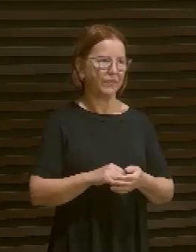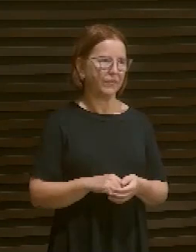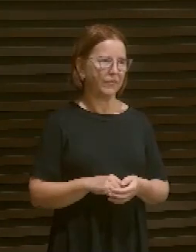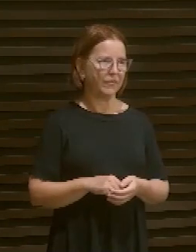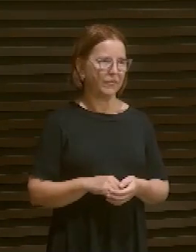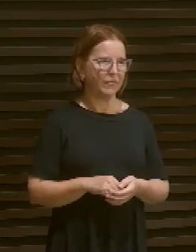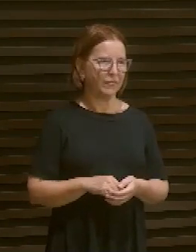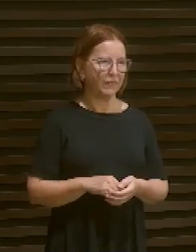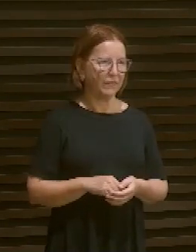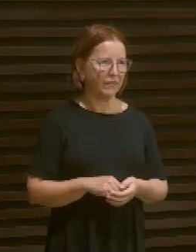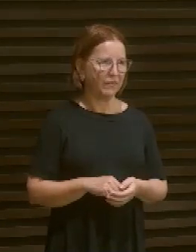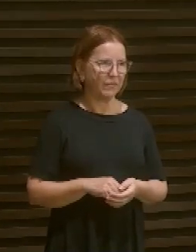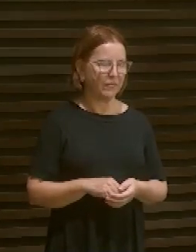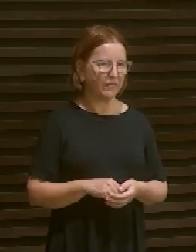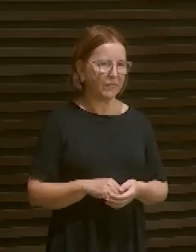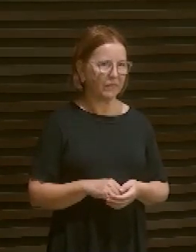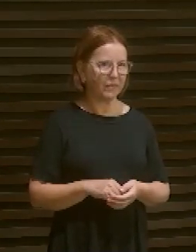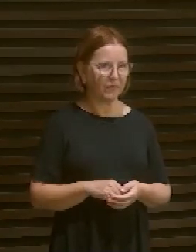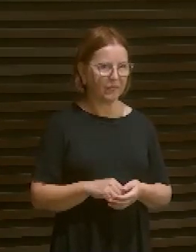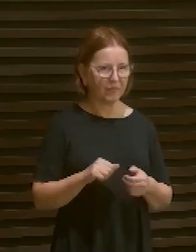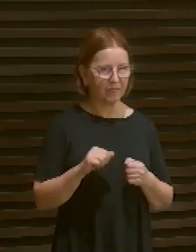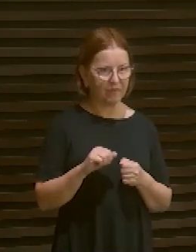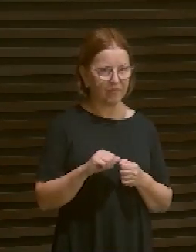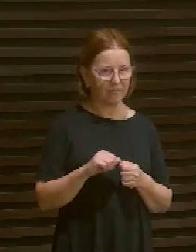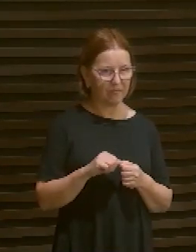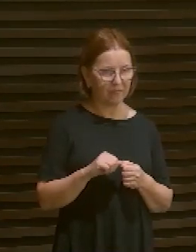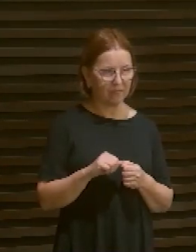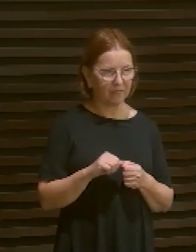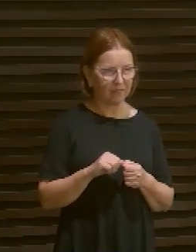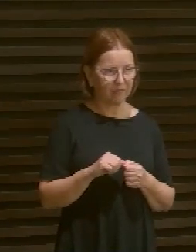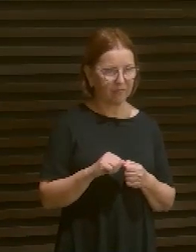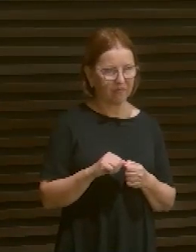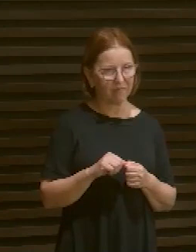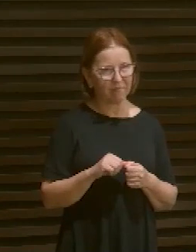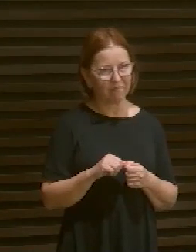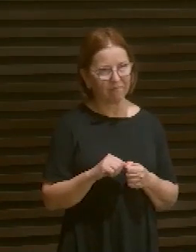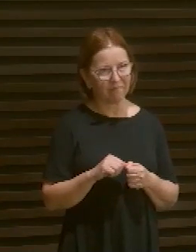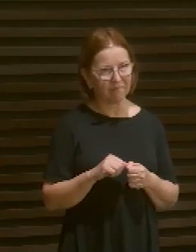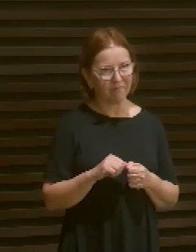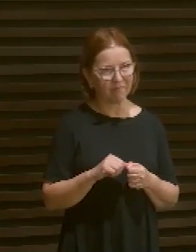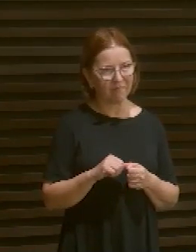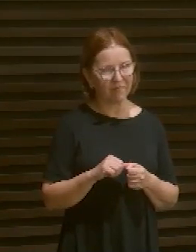E ele faz aqui uma espécie de